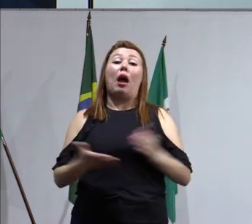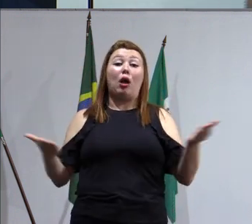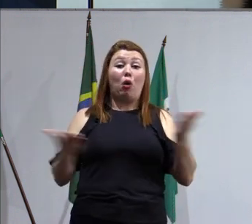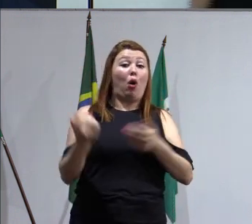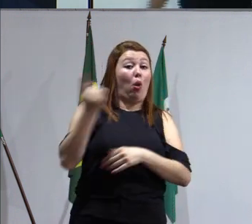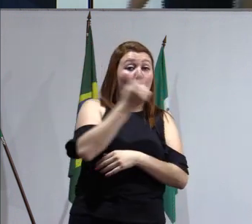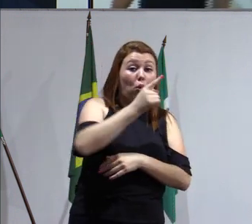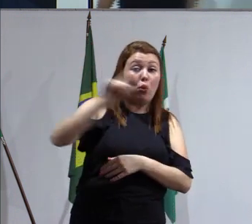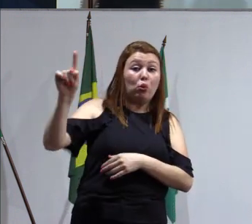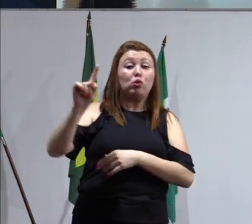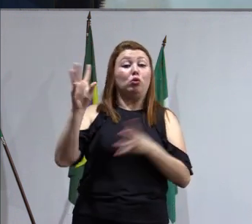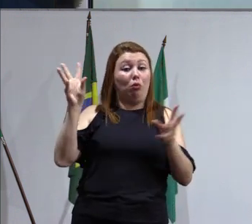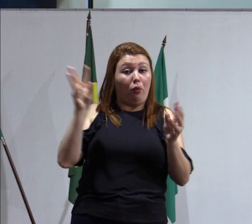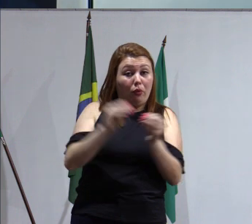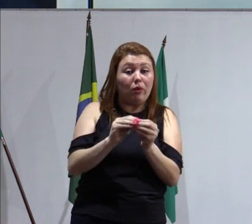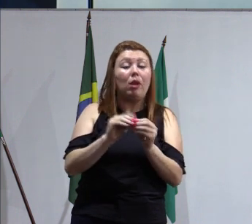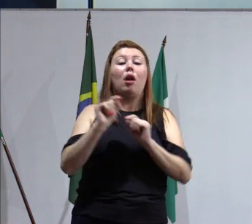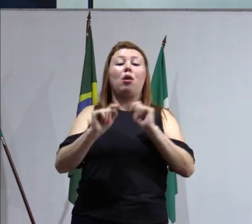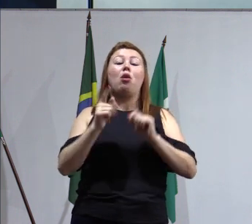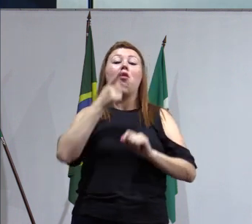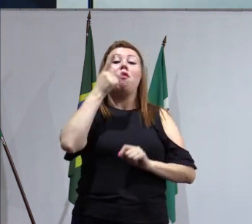palavra à representação